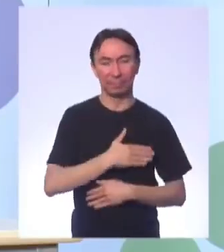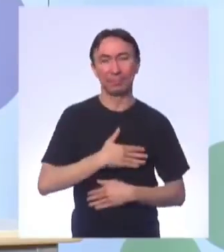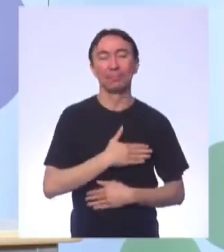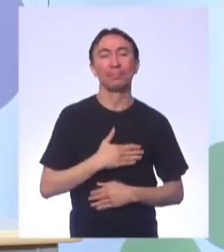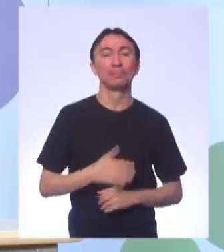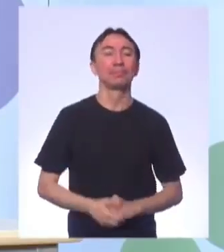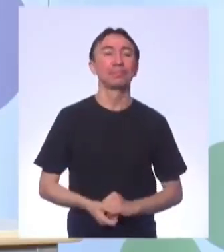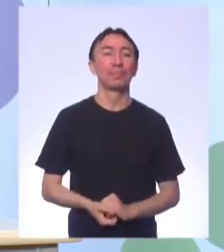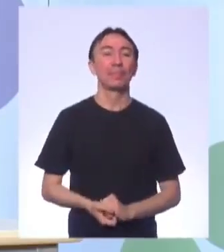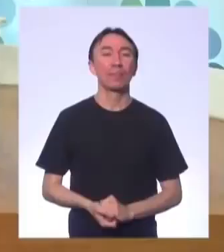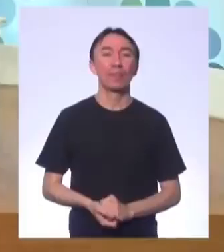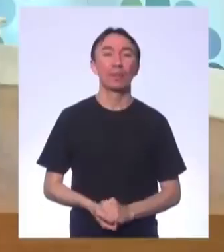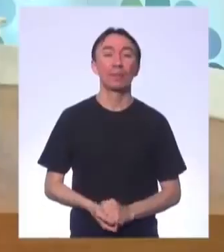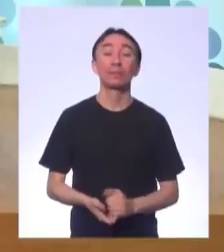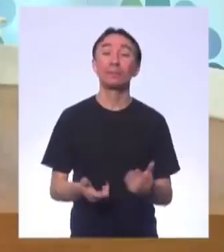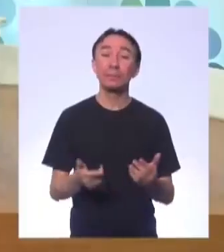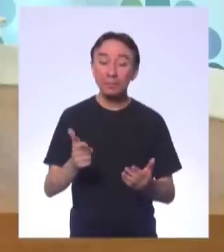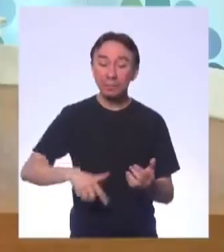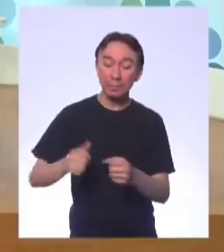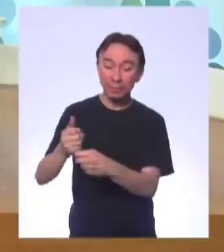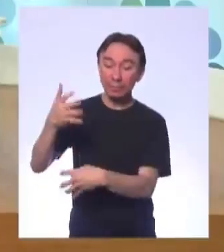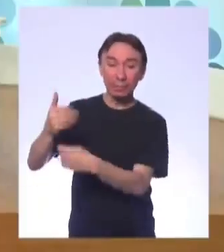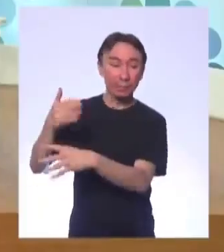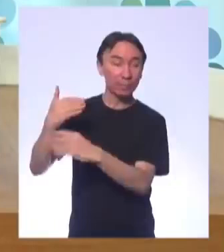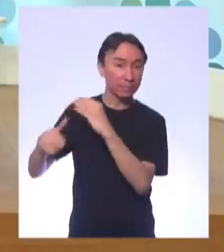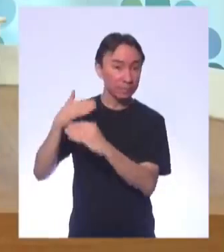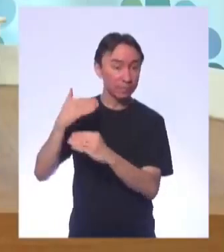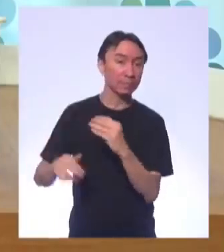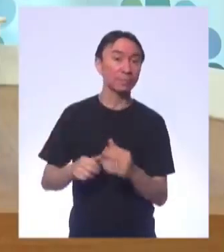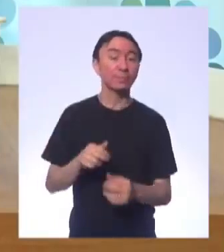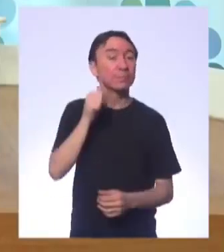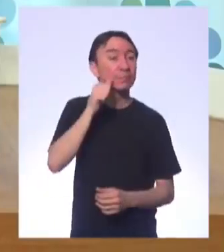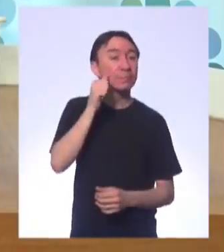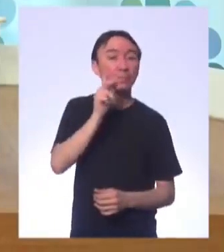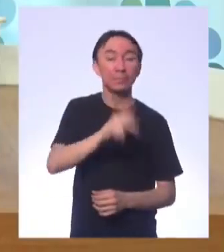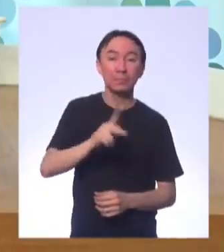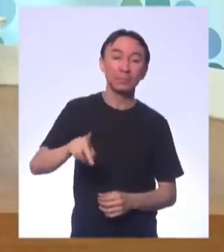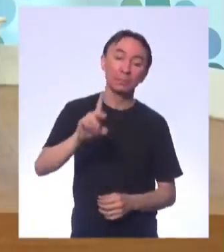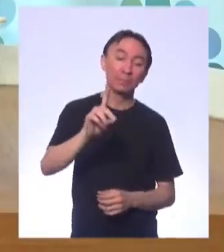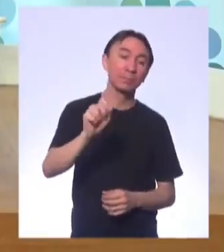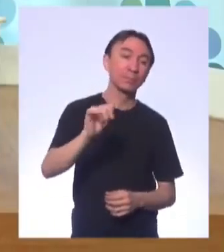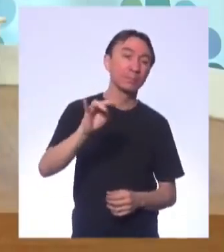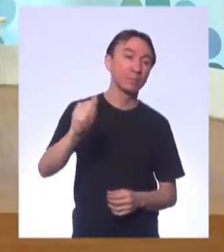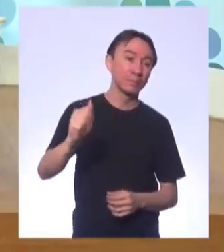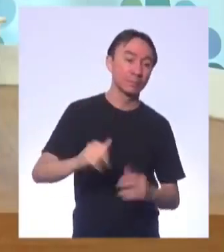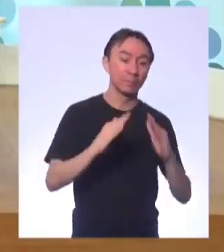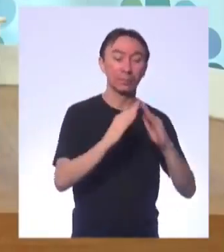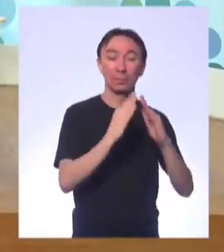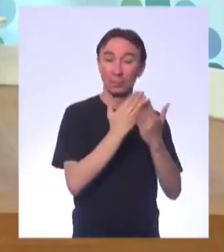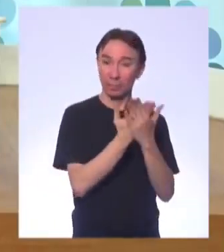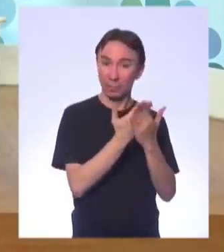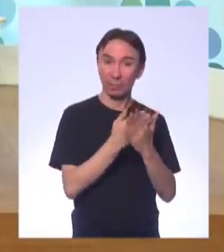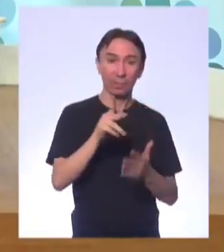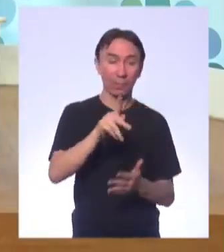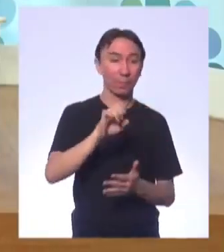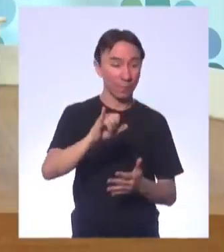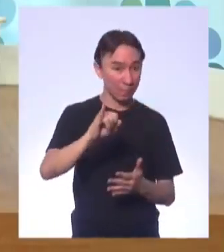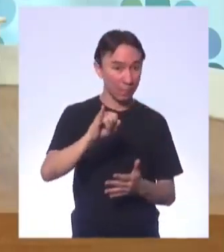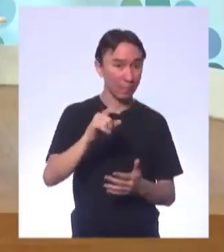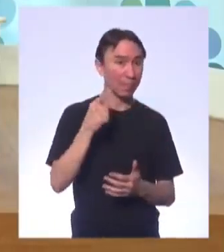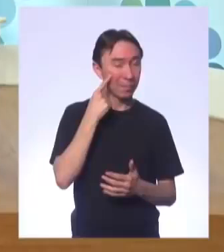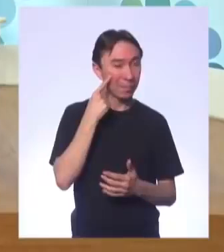tô acompanhando aqui as interações o chato por dia professora Daia tá que tá lá com os alunos adapei João Ortiz Rodrigues Valle